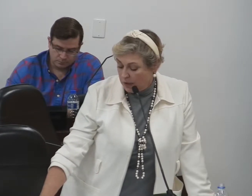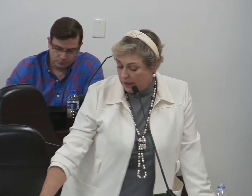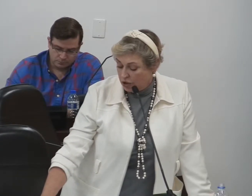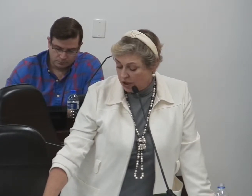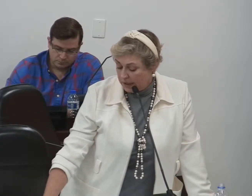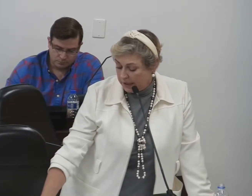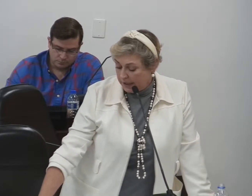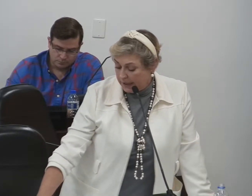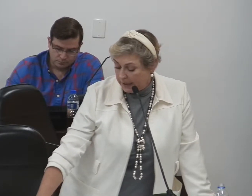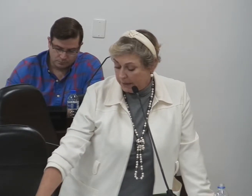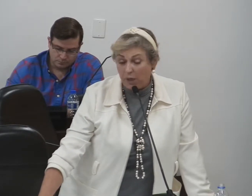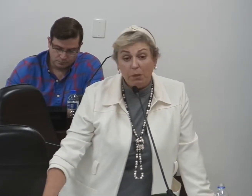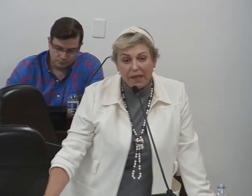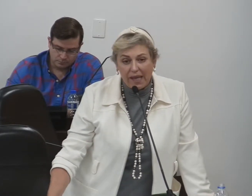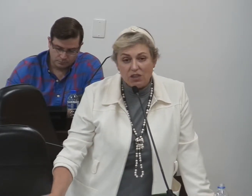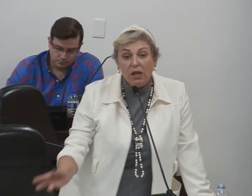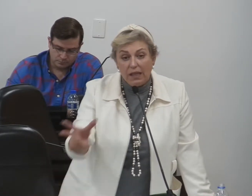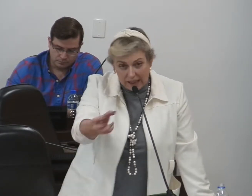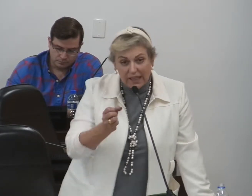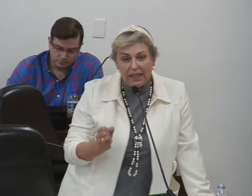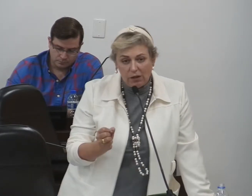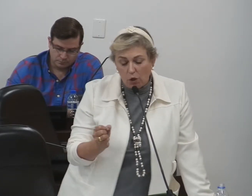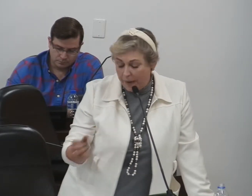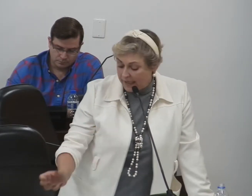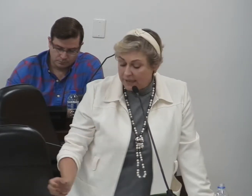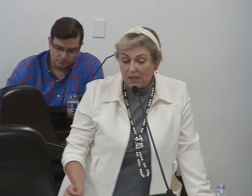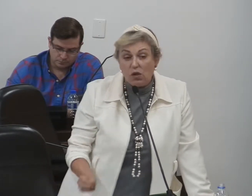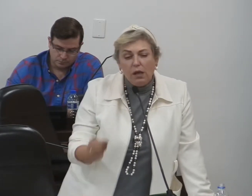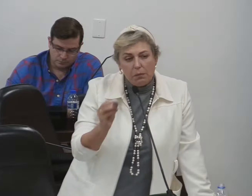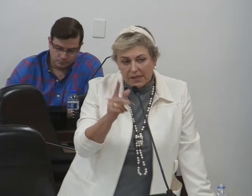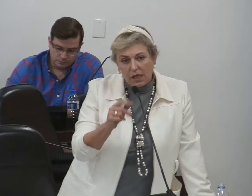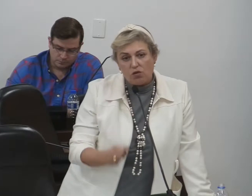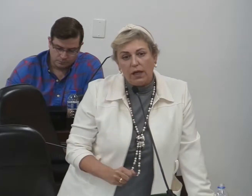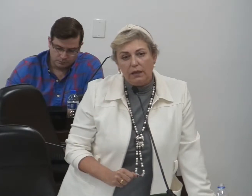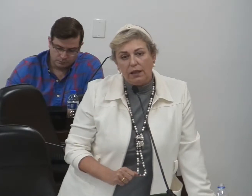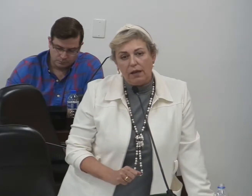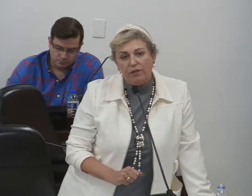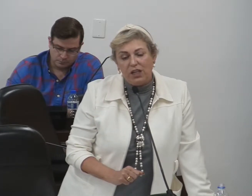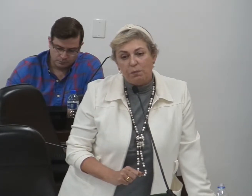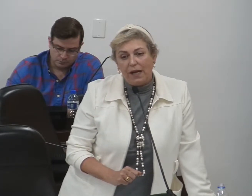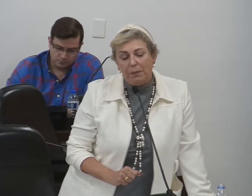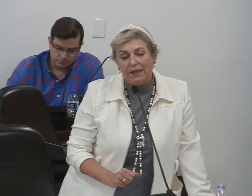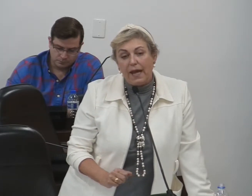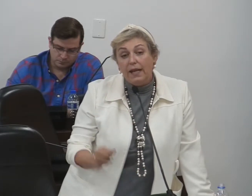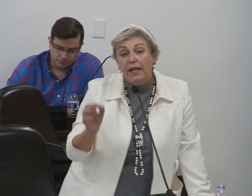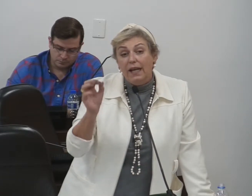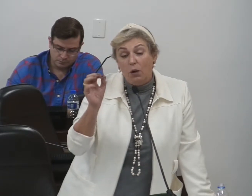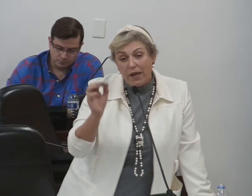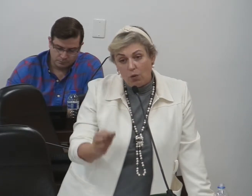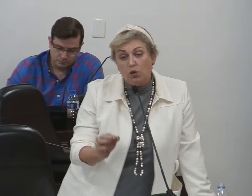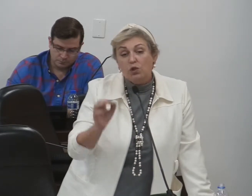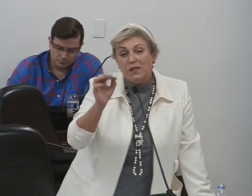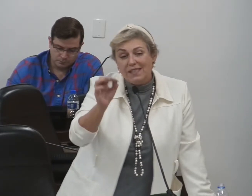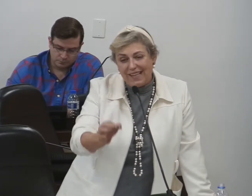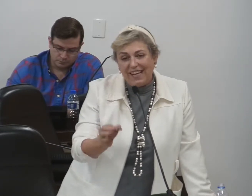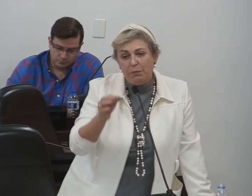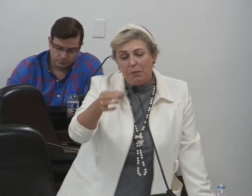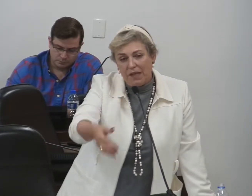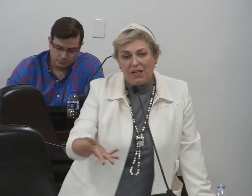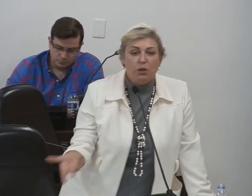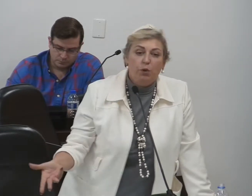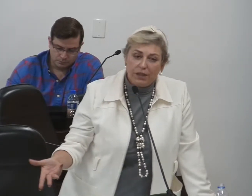comissão de meio ambiente e que englobasse isso, mas acho ainda que a frente parlamentar é um recurso